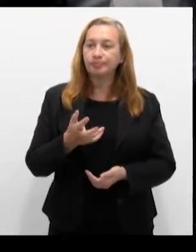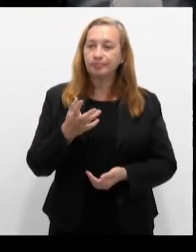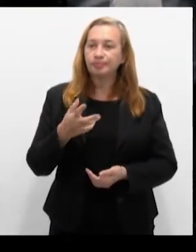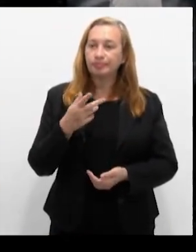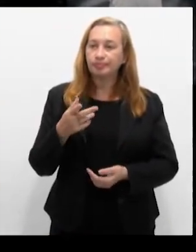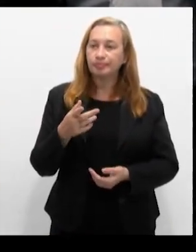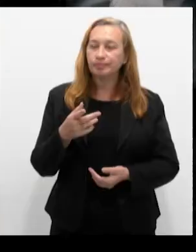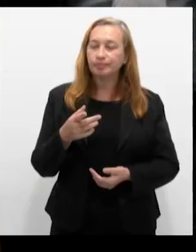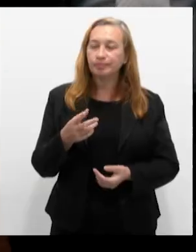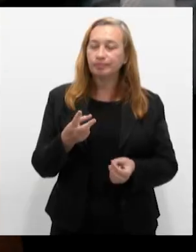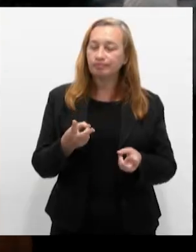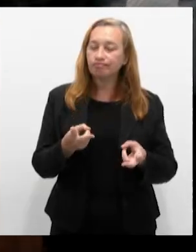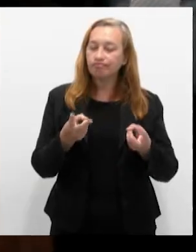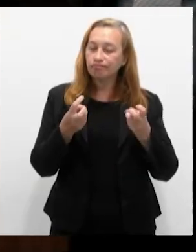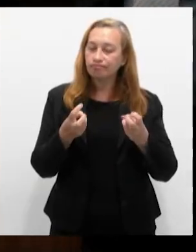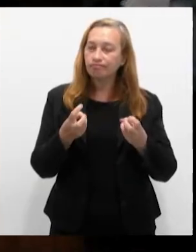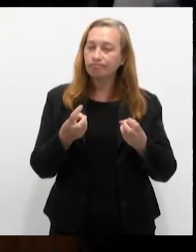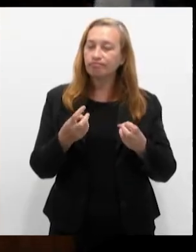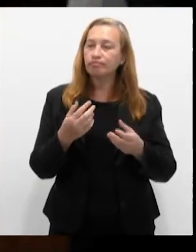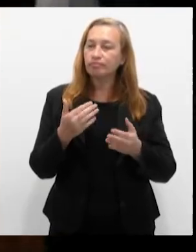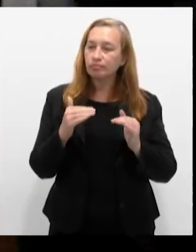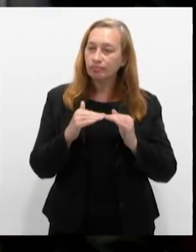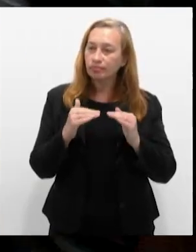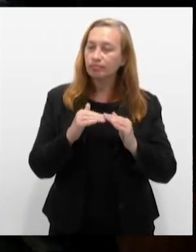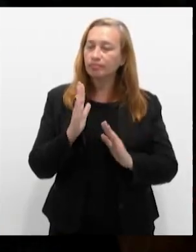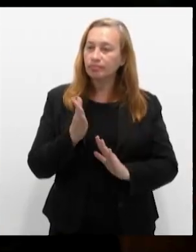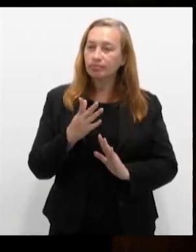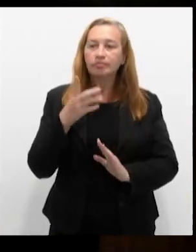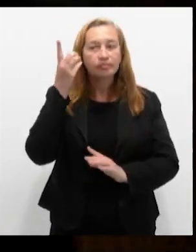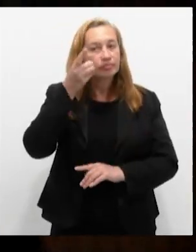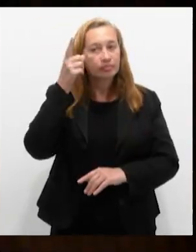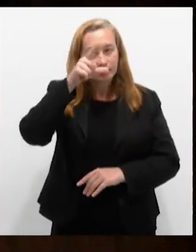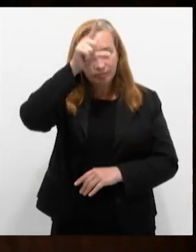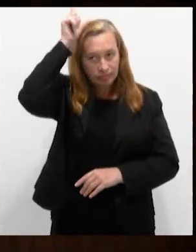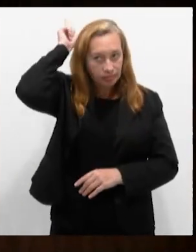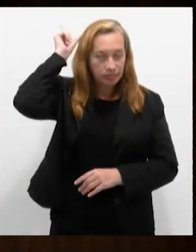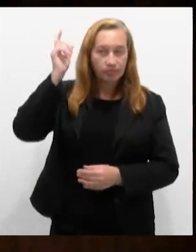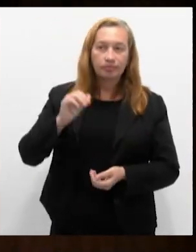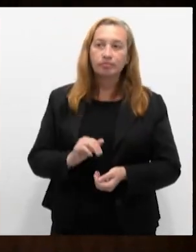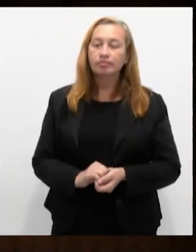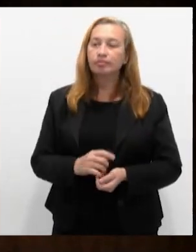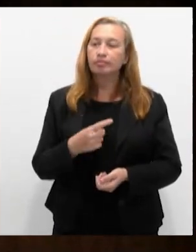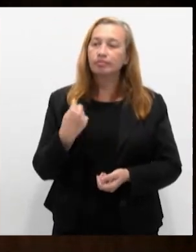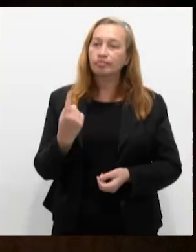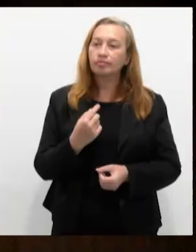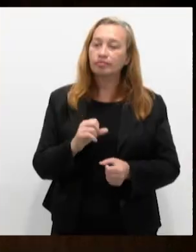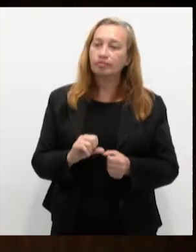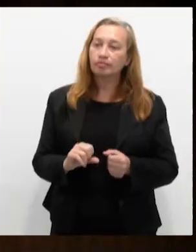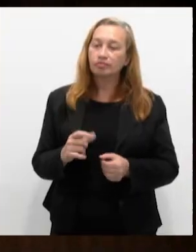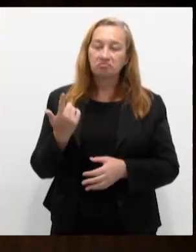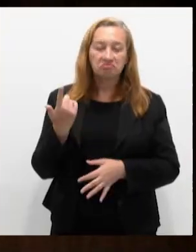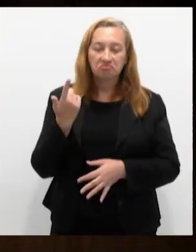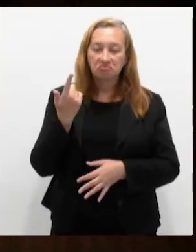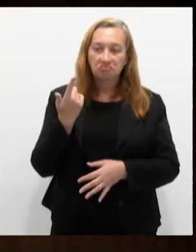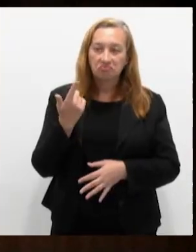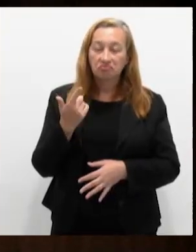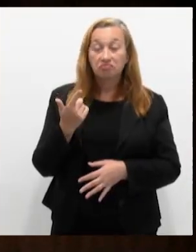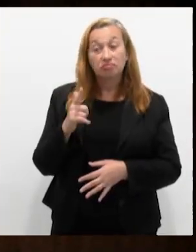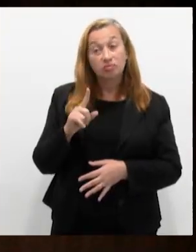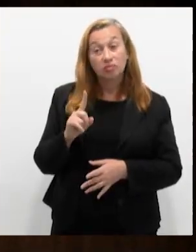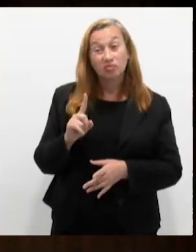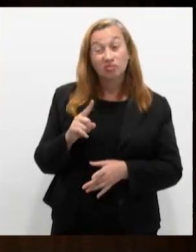uma observação, eu combinei aqui já com o deputado Luiz Paulo, nós vamos fazer, a gente não conseguiu, a gente deu um